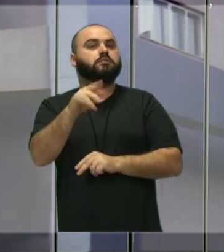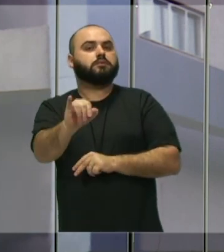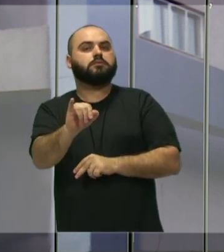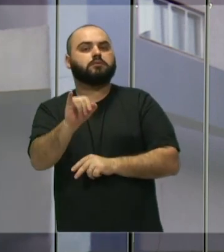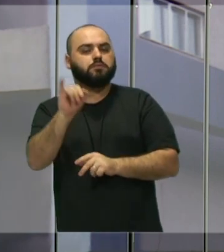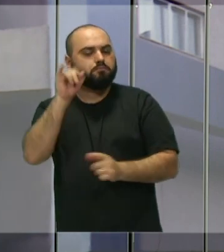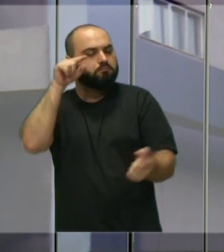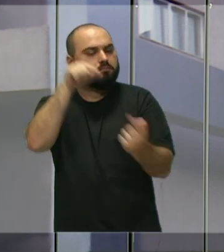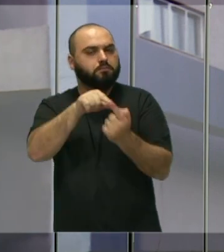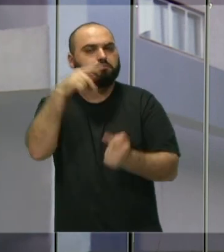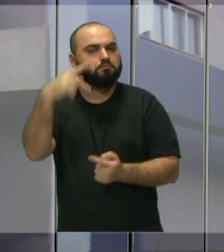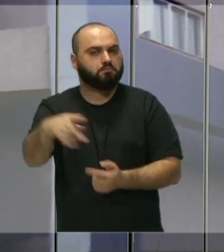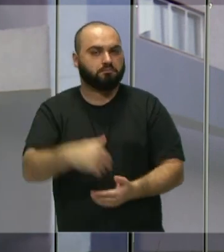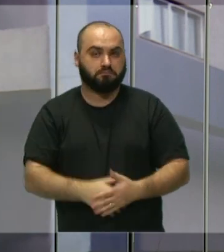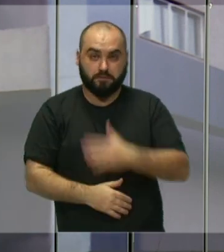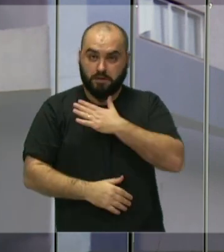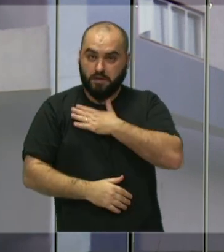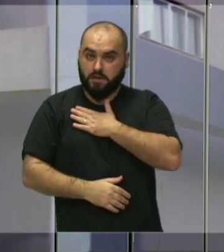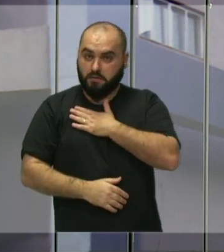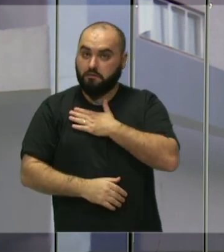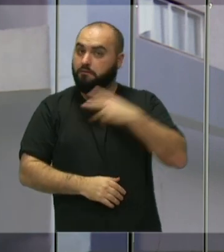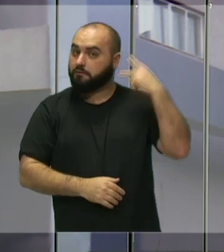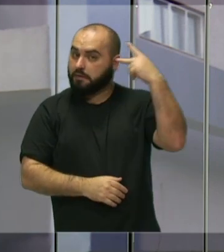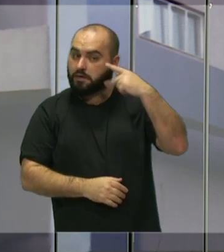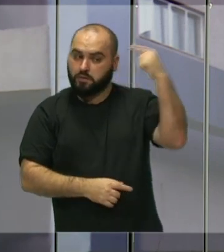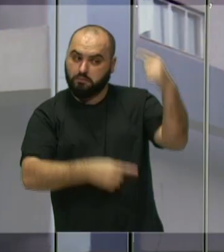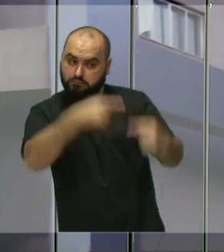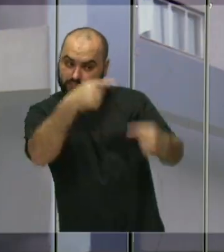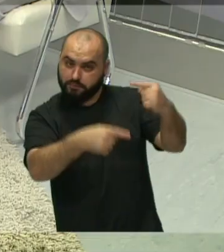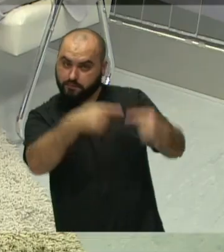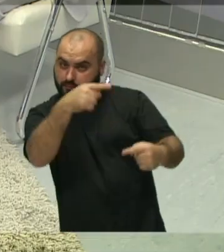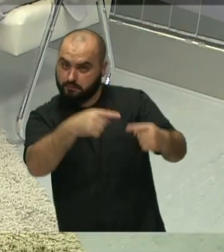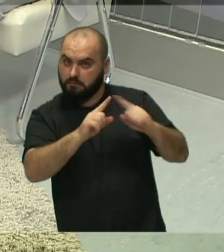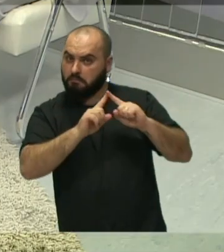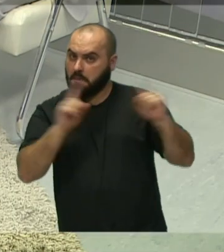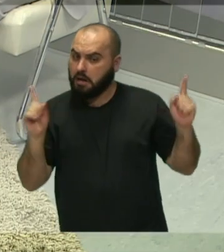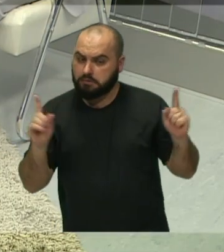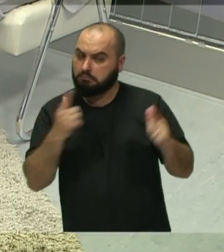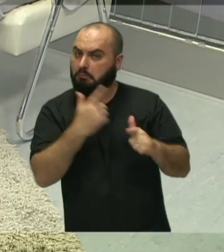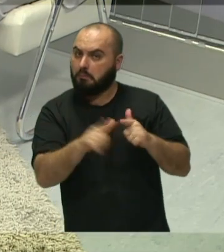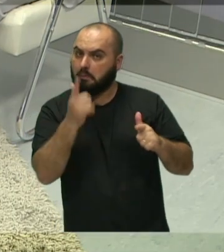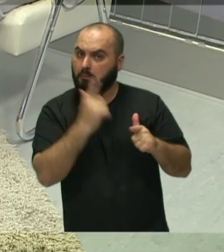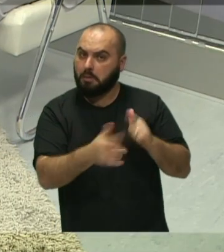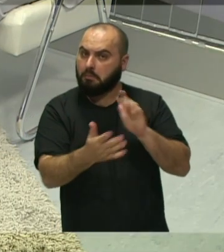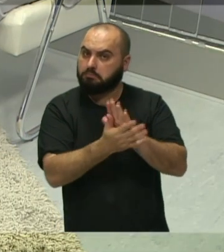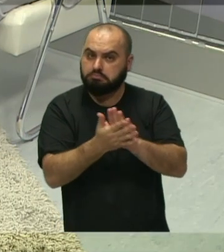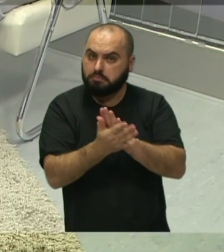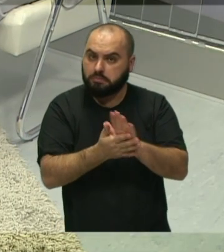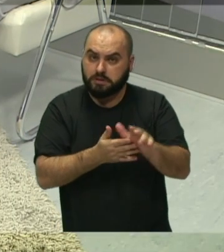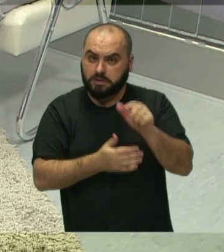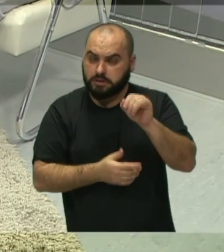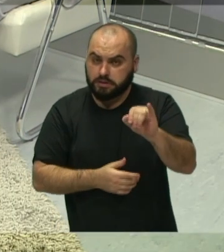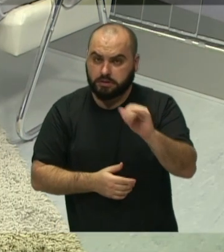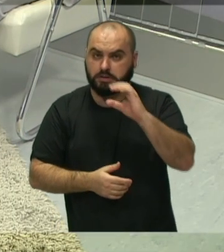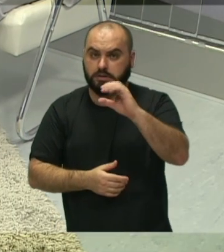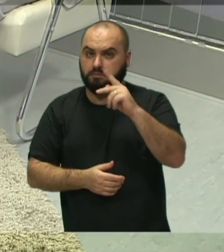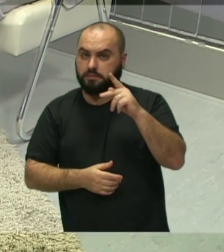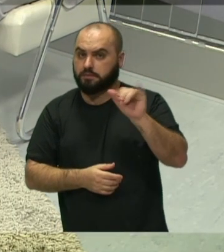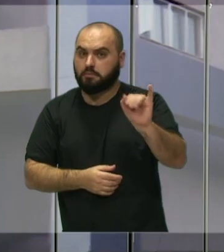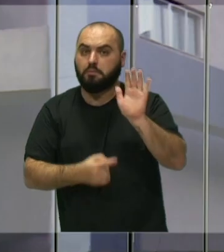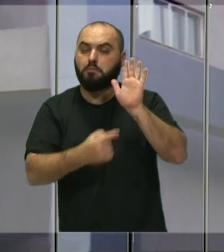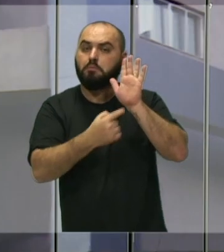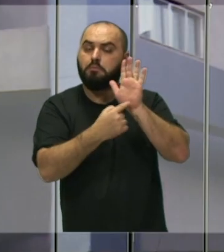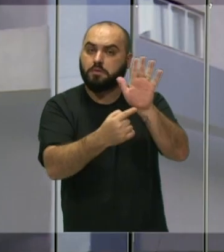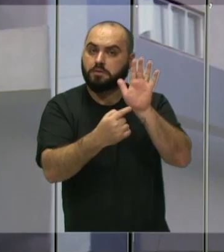fazer. Eu sou vereador de oposição, Maurício, mas eu não tenho problema algum se a CPI apontar que